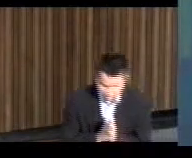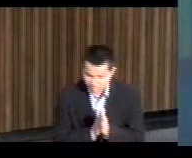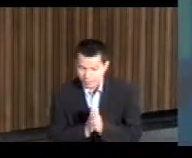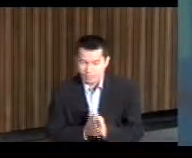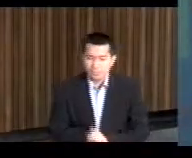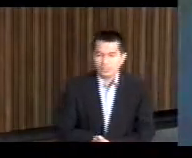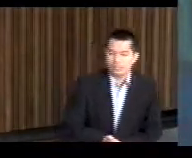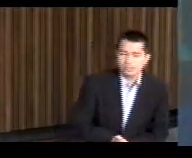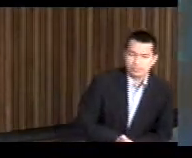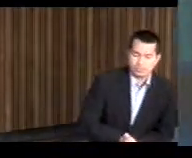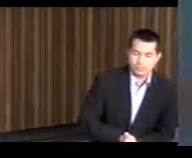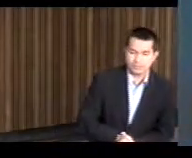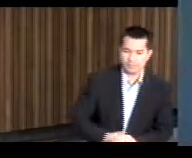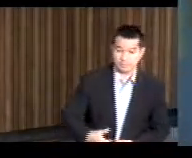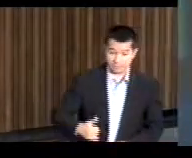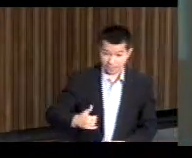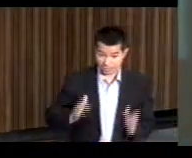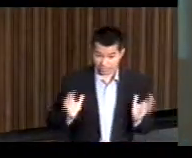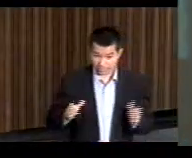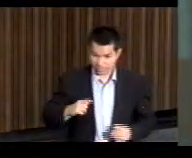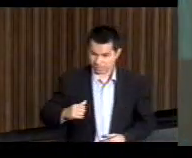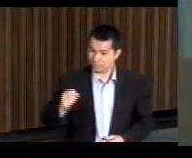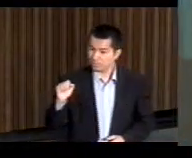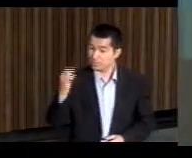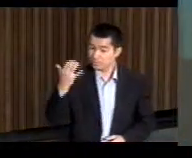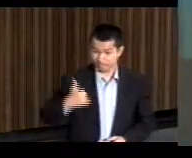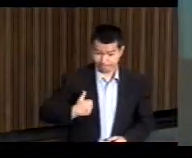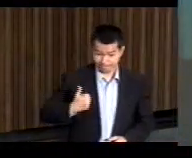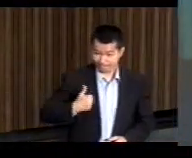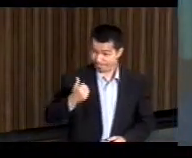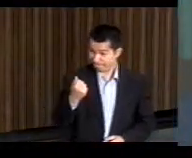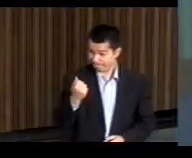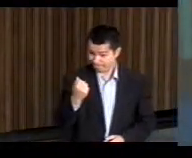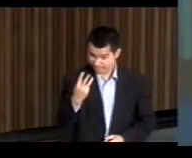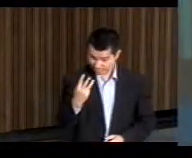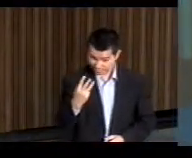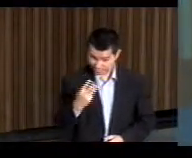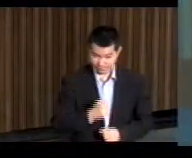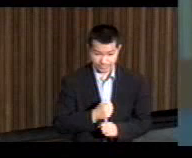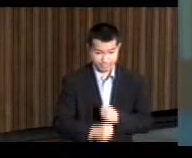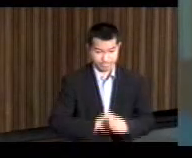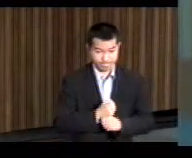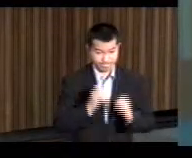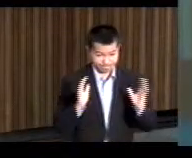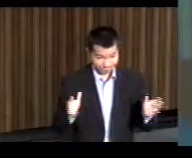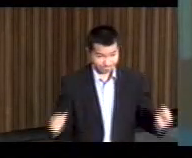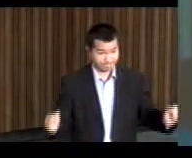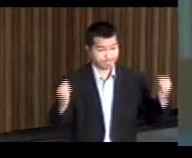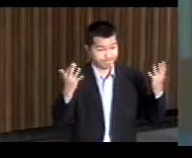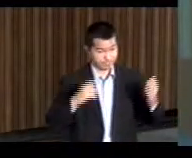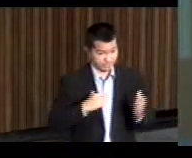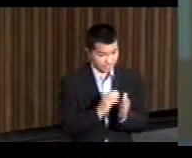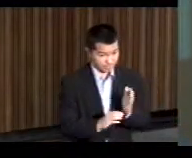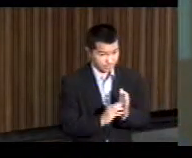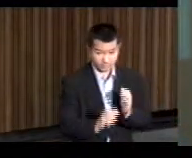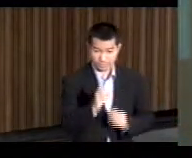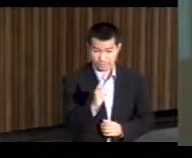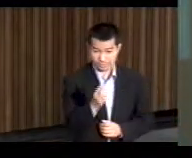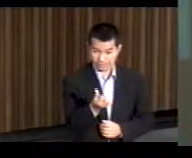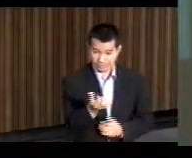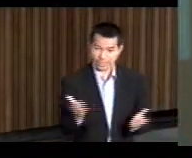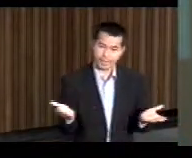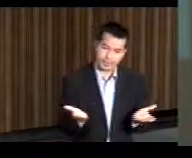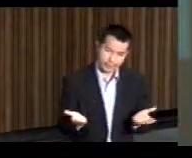13 anos já haviam se passado entre o capítulo 16 e o capítulo